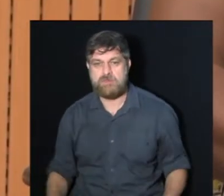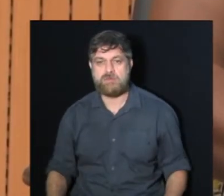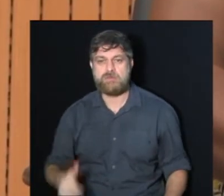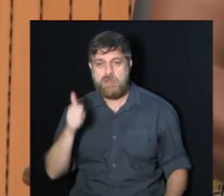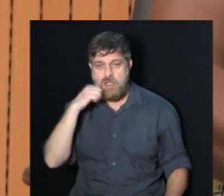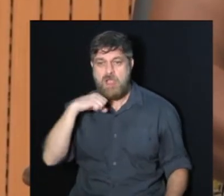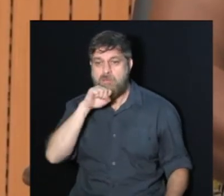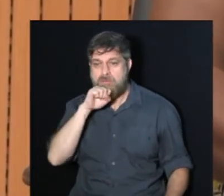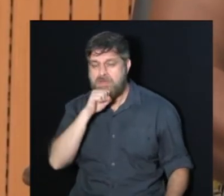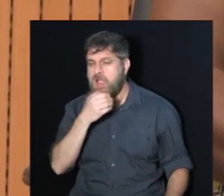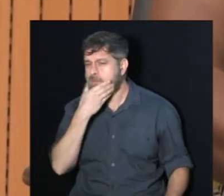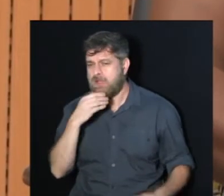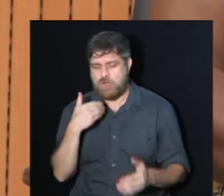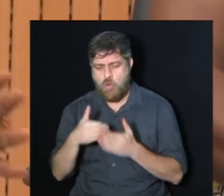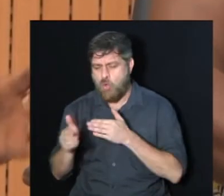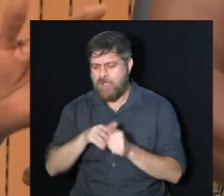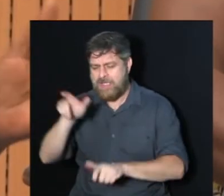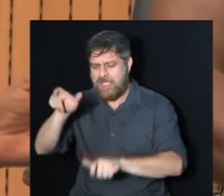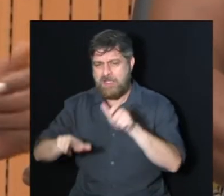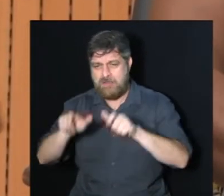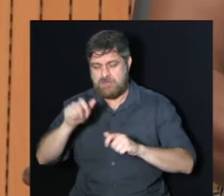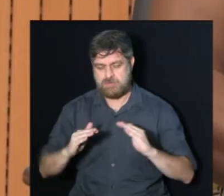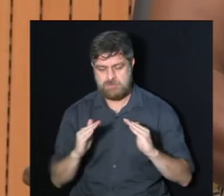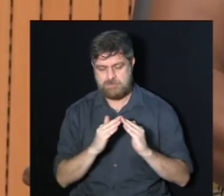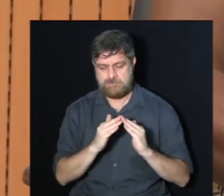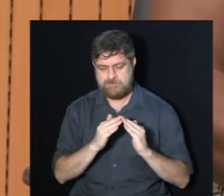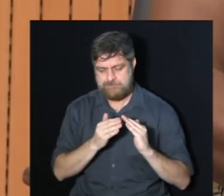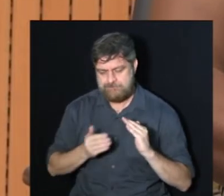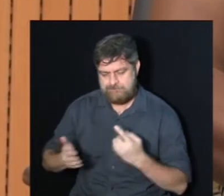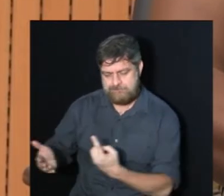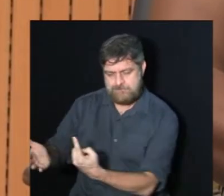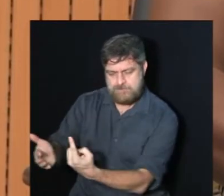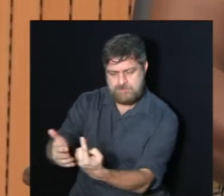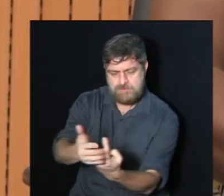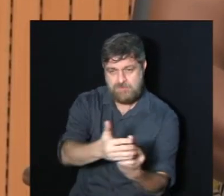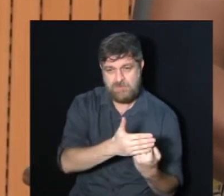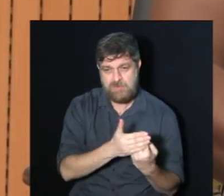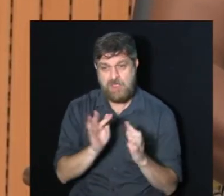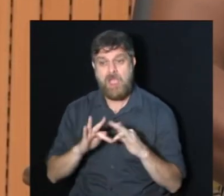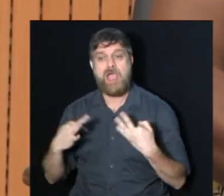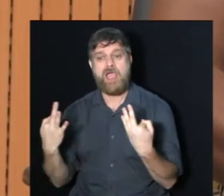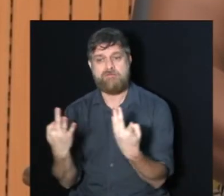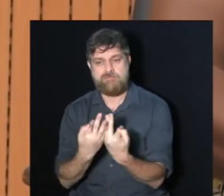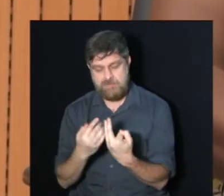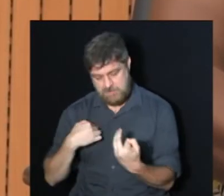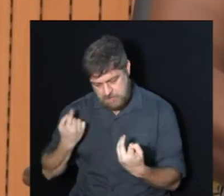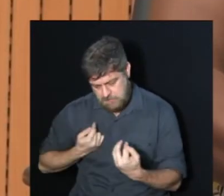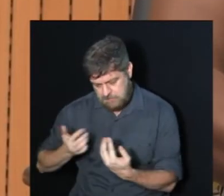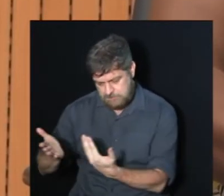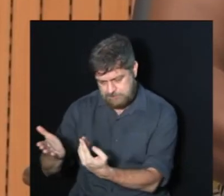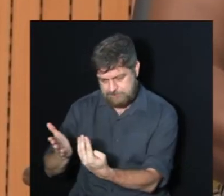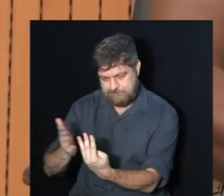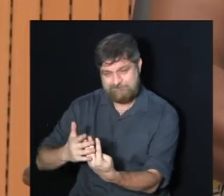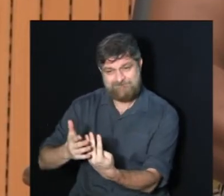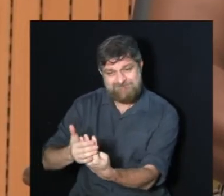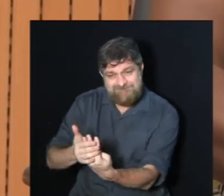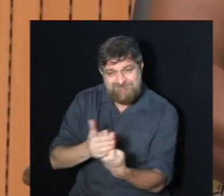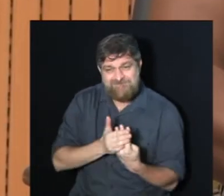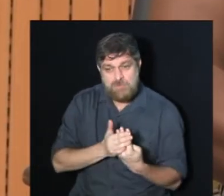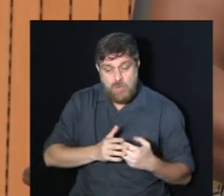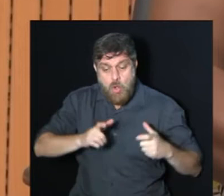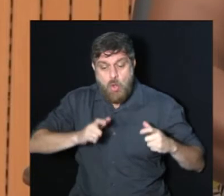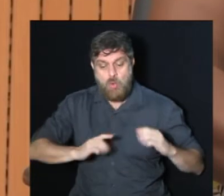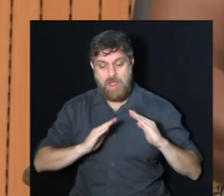filho e o marido, a mãe, o filho e a tia, a mãe, o filho e o agregado. Então, o lugar de terreiro,